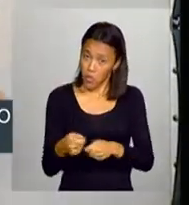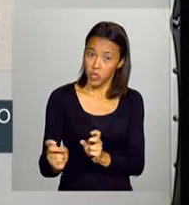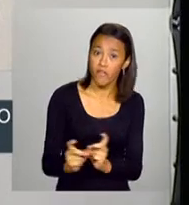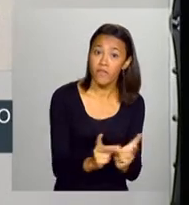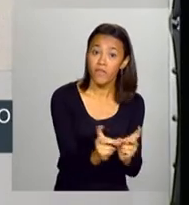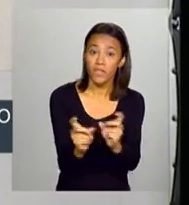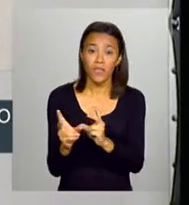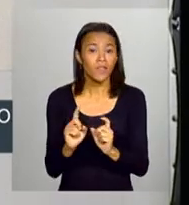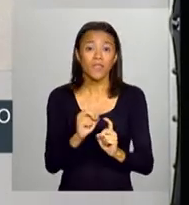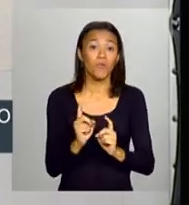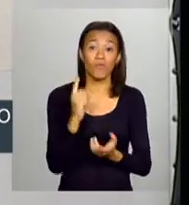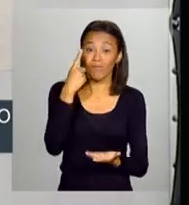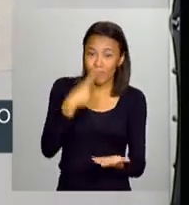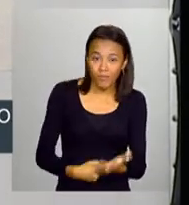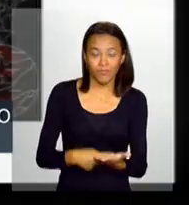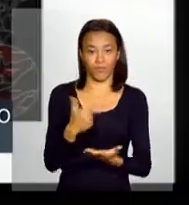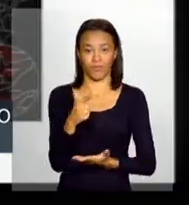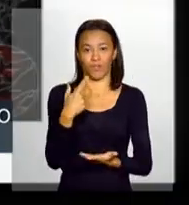não fazem parte da moratória.